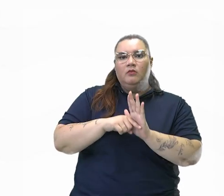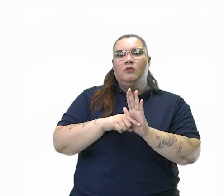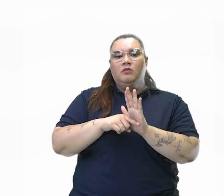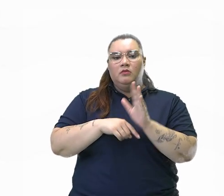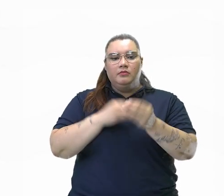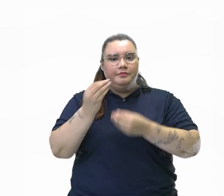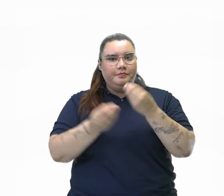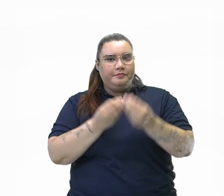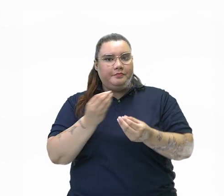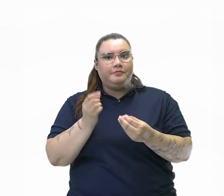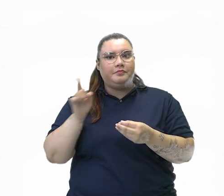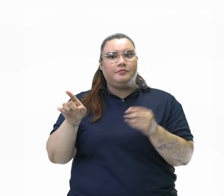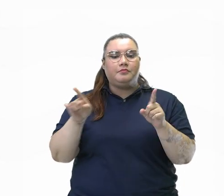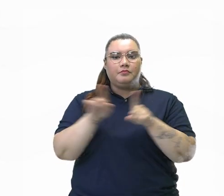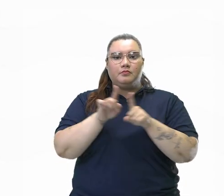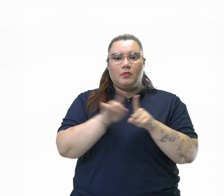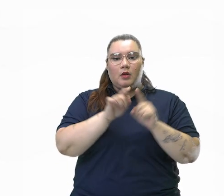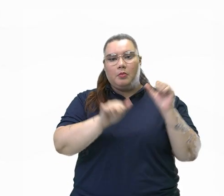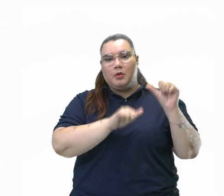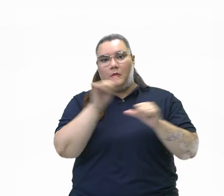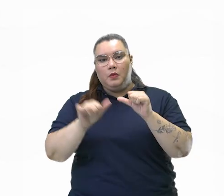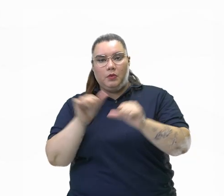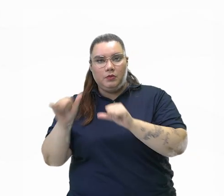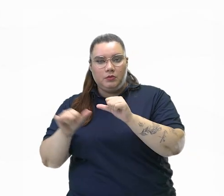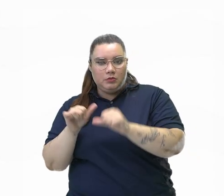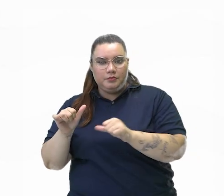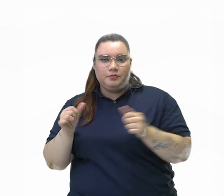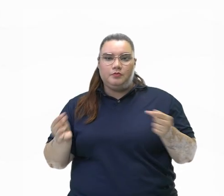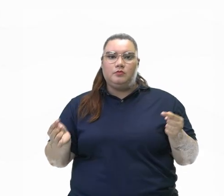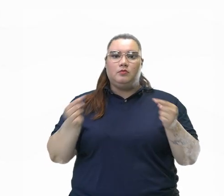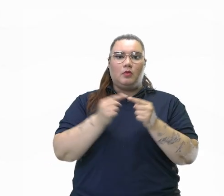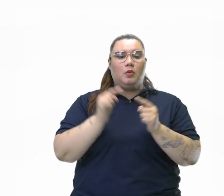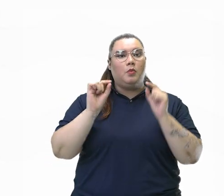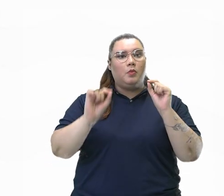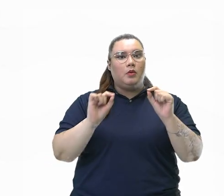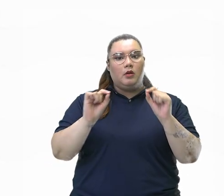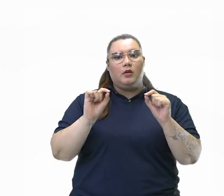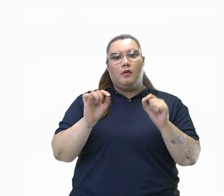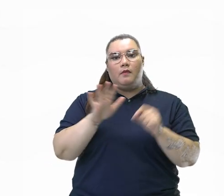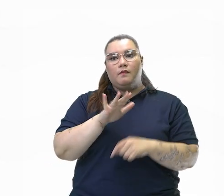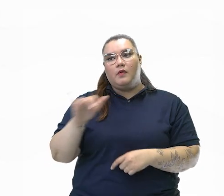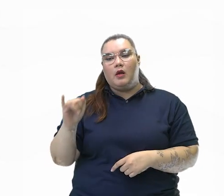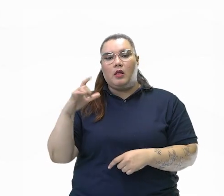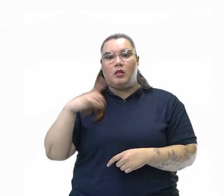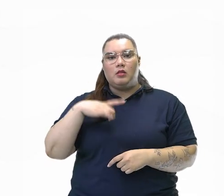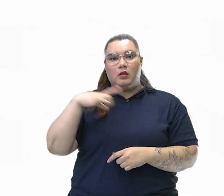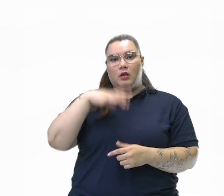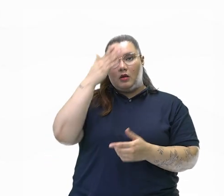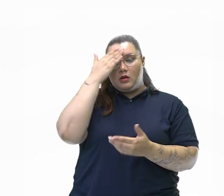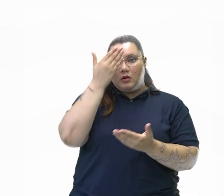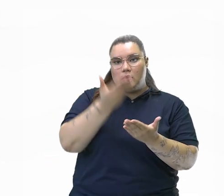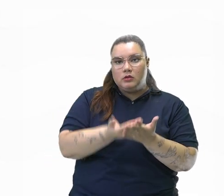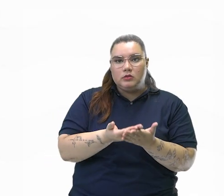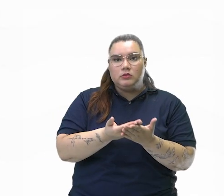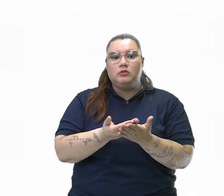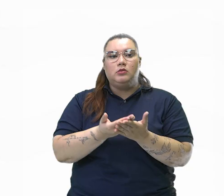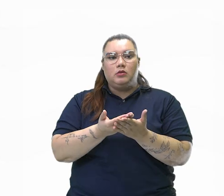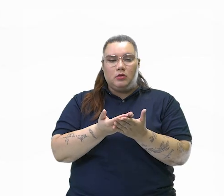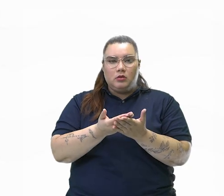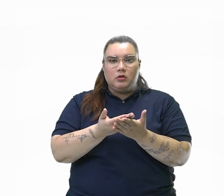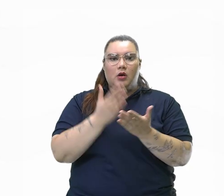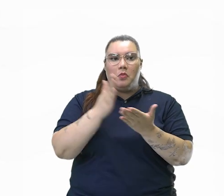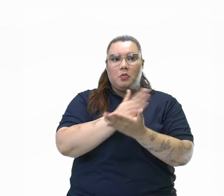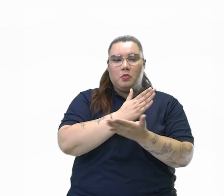no mundo quântico, ele também modifica esse mundo, o que vai nos levar a crer